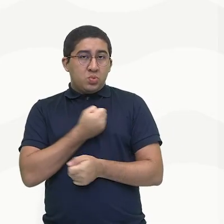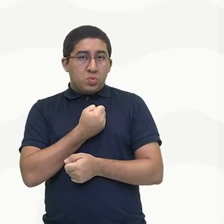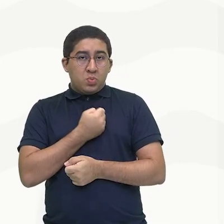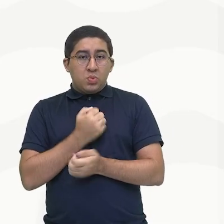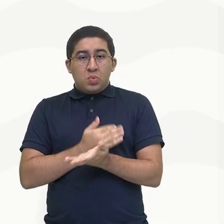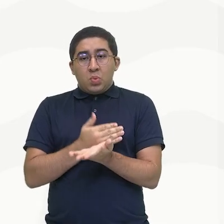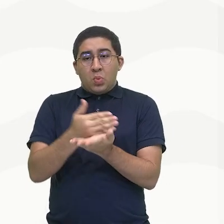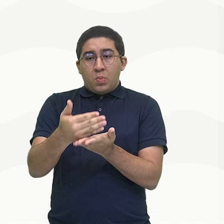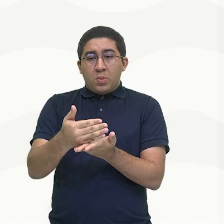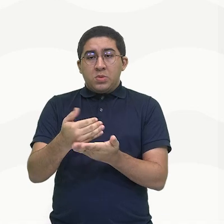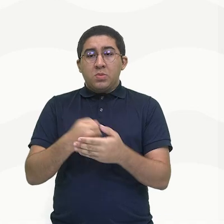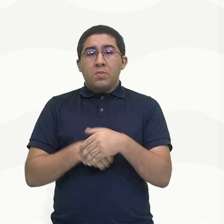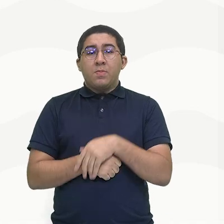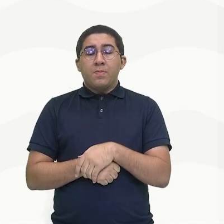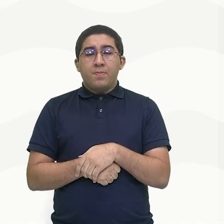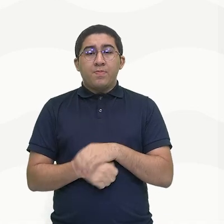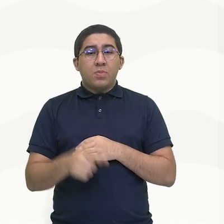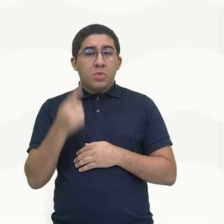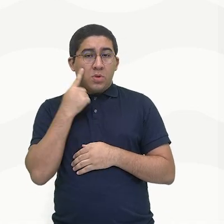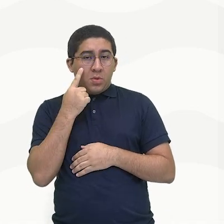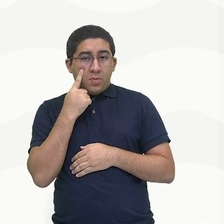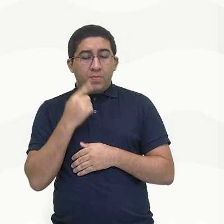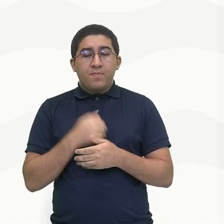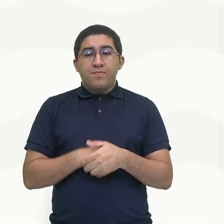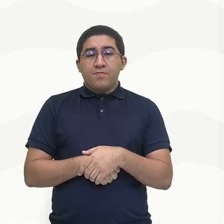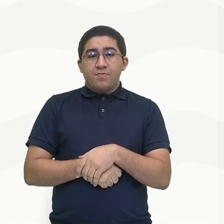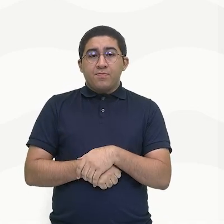inicial. Então, será